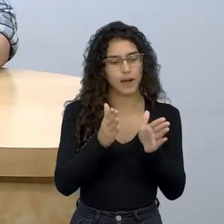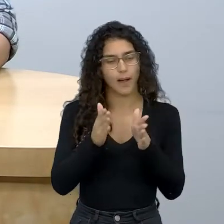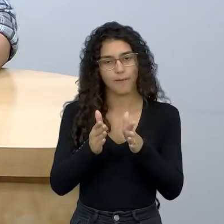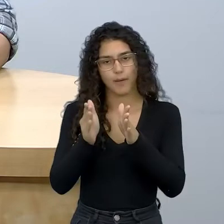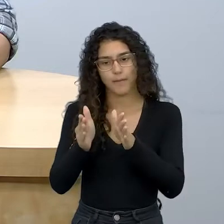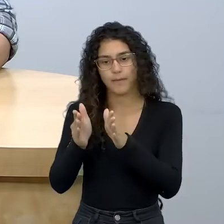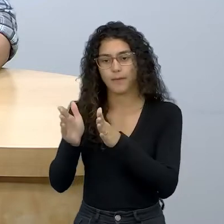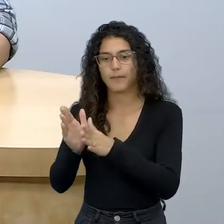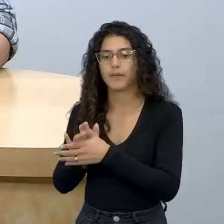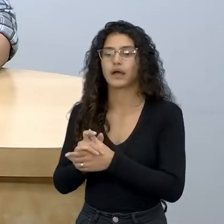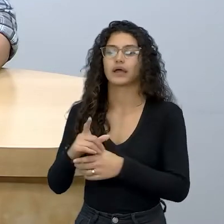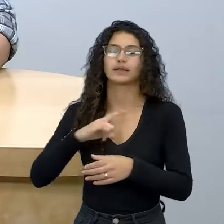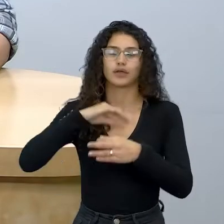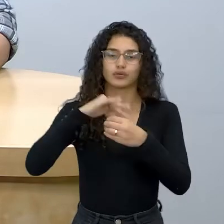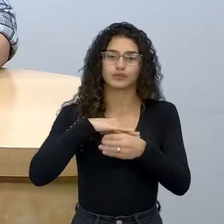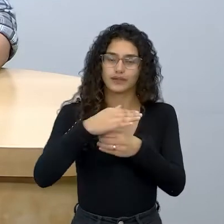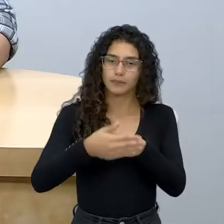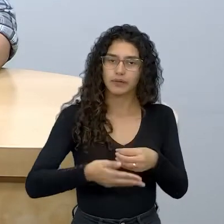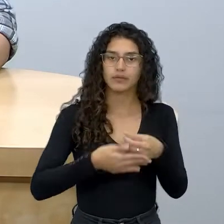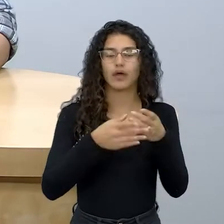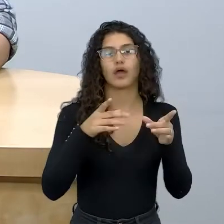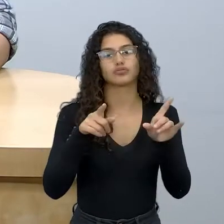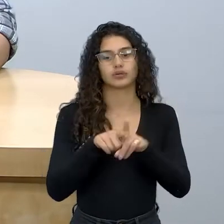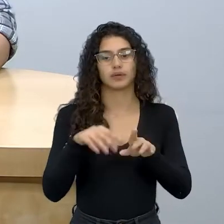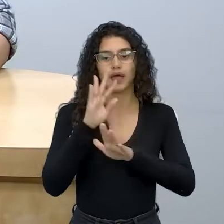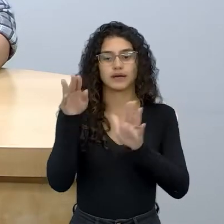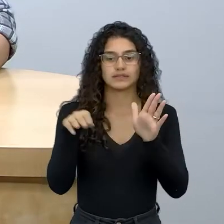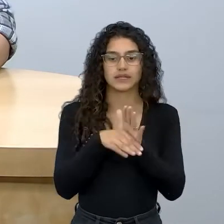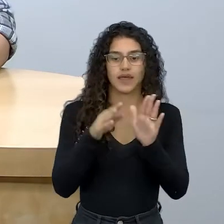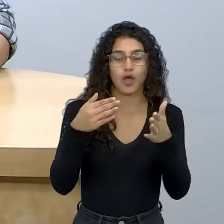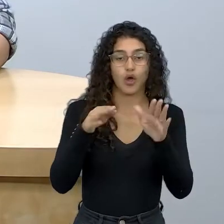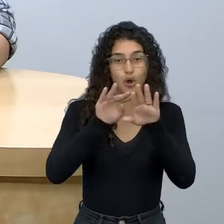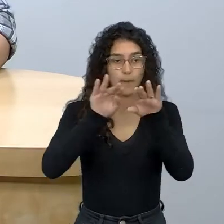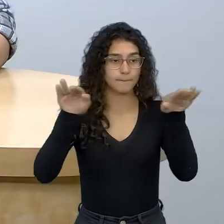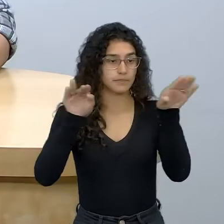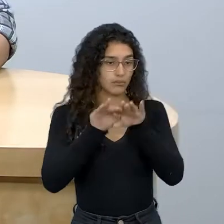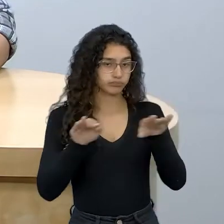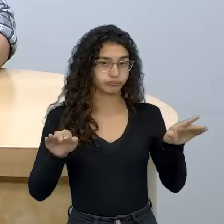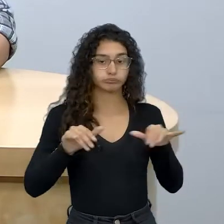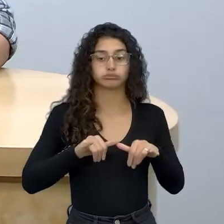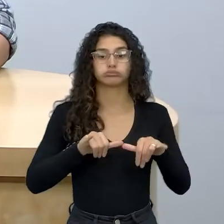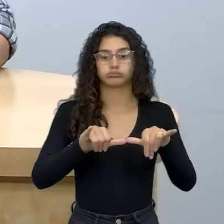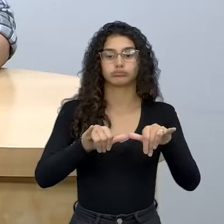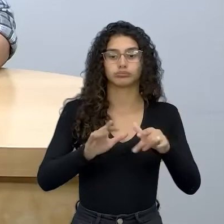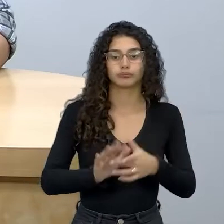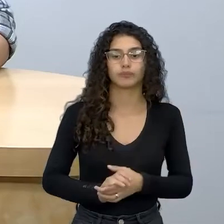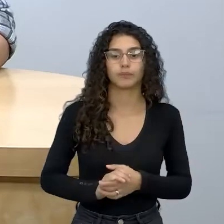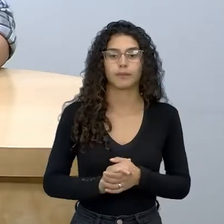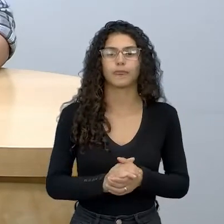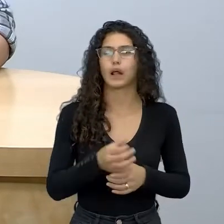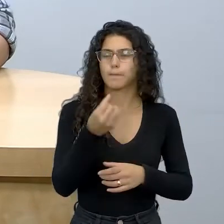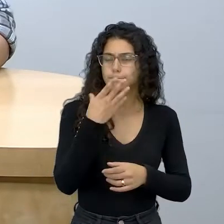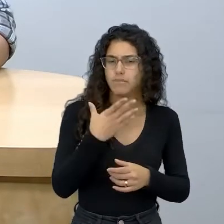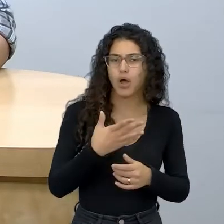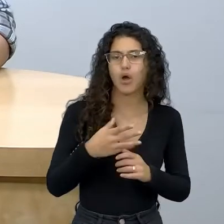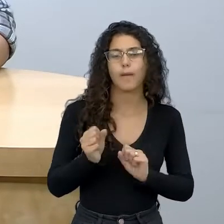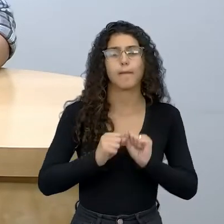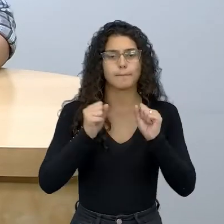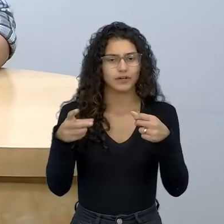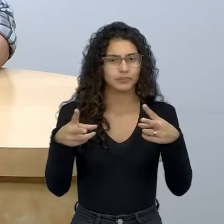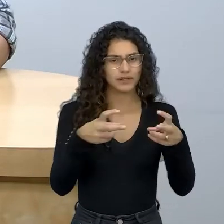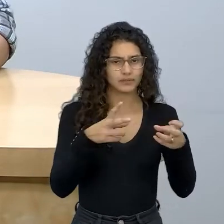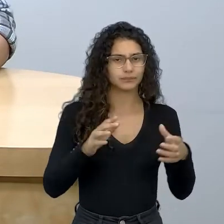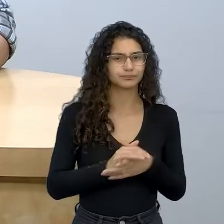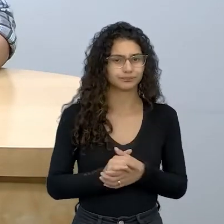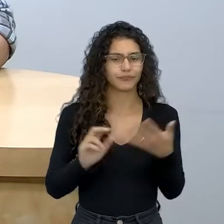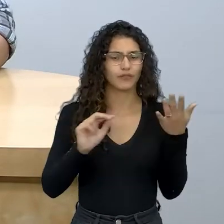a sustentabilidade até chegar nas prateleiras, né? Então, é ecologicamente correto. Você pode reparar que